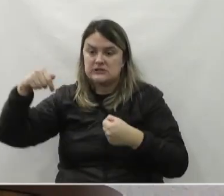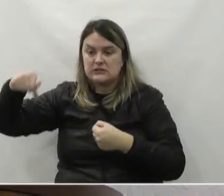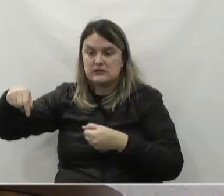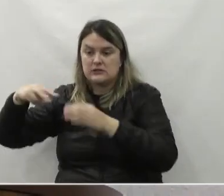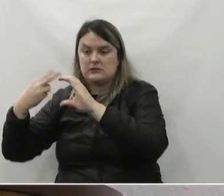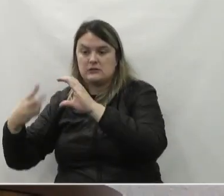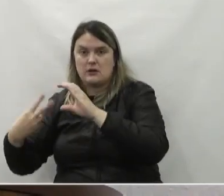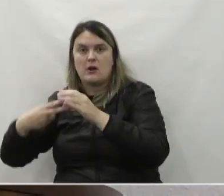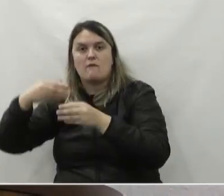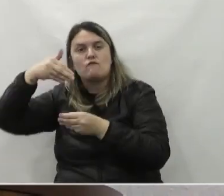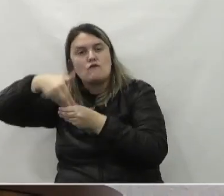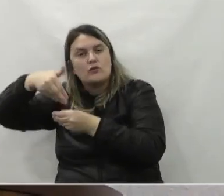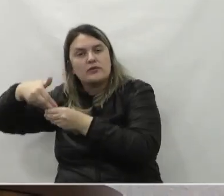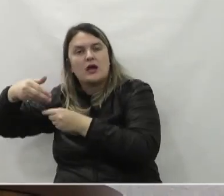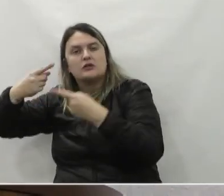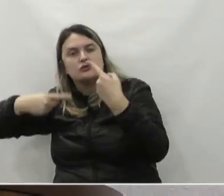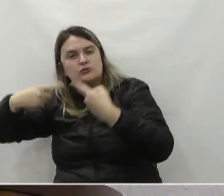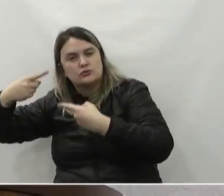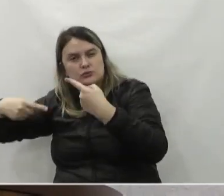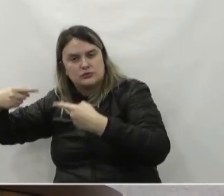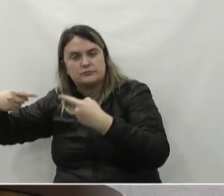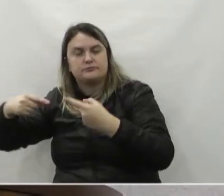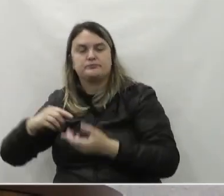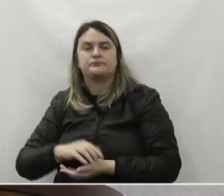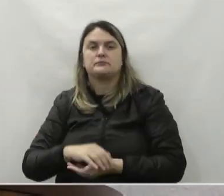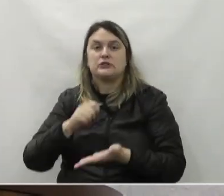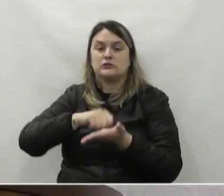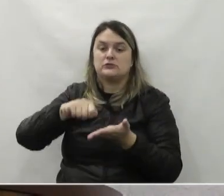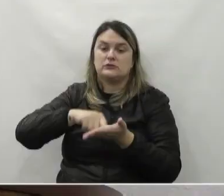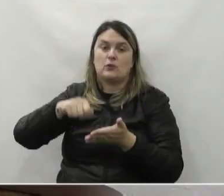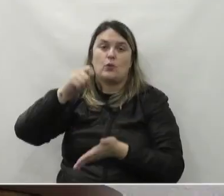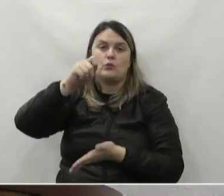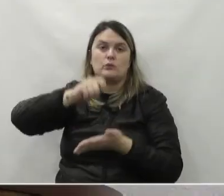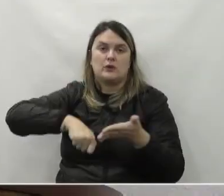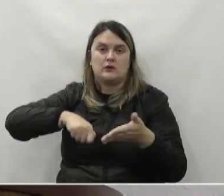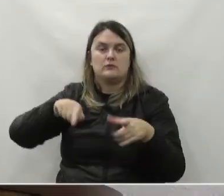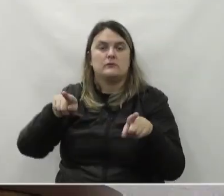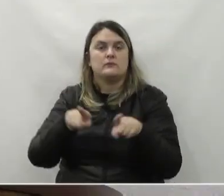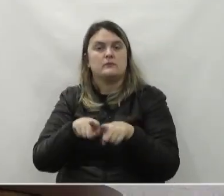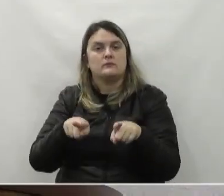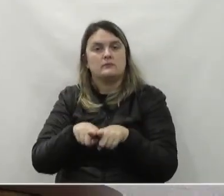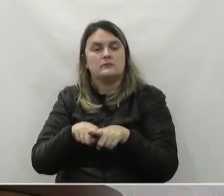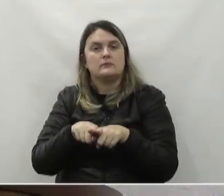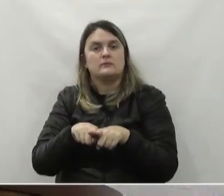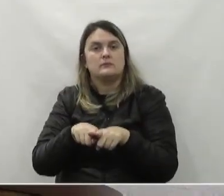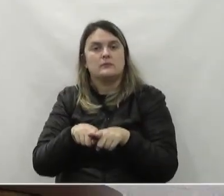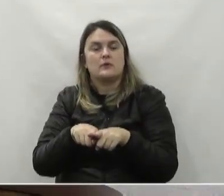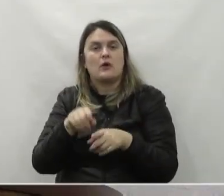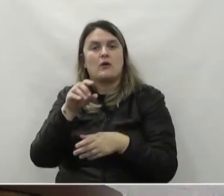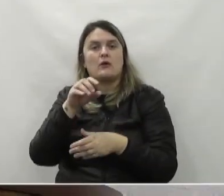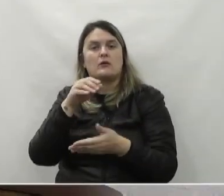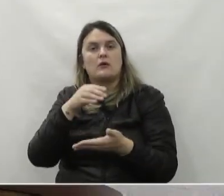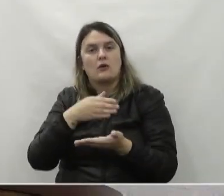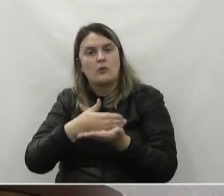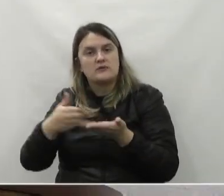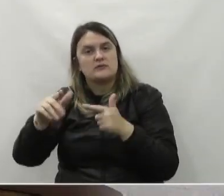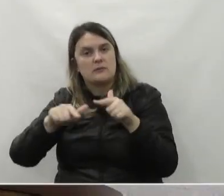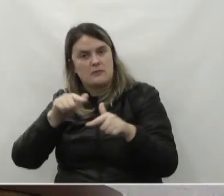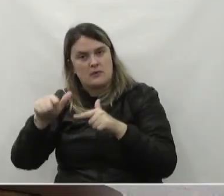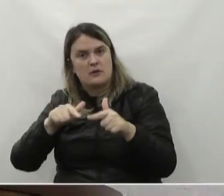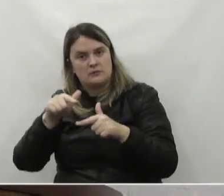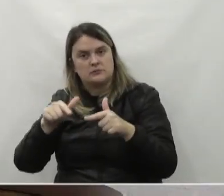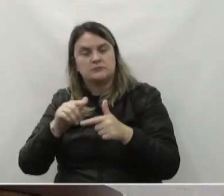passem aqui pela Câmara a assinatura do contrato e também da ordem de